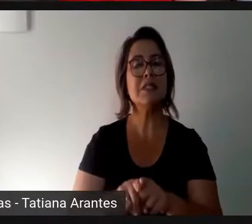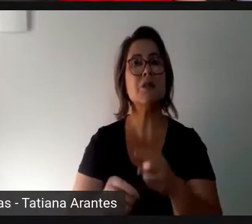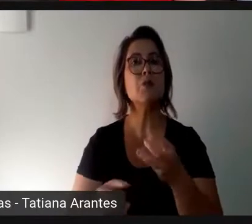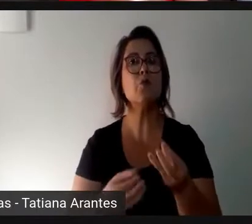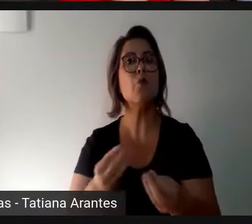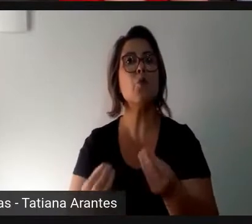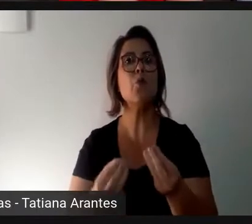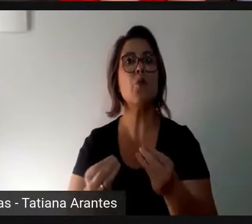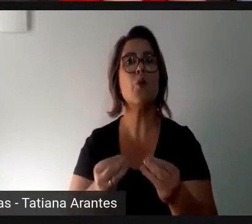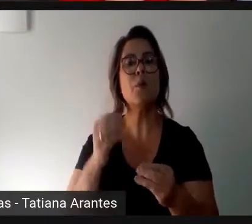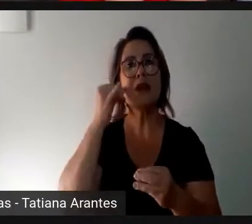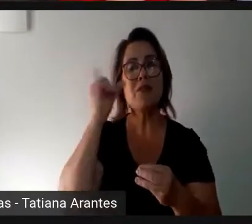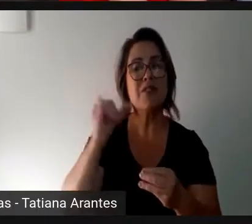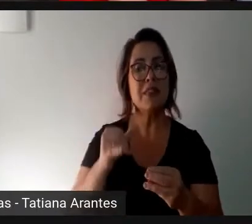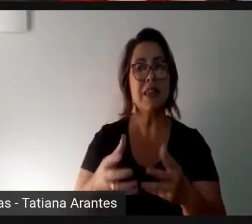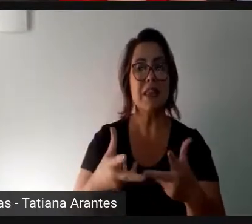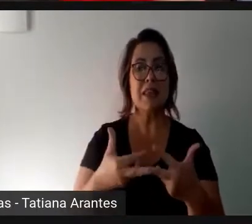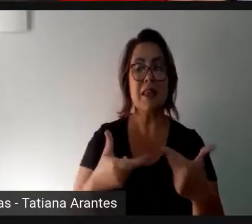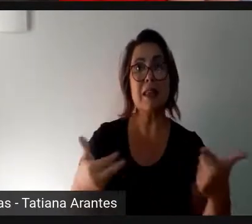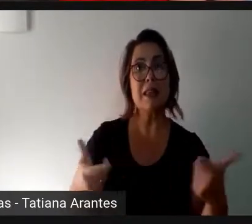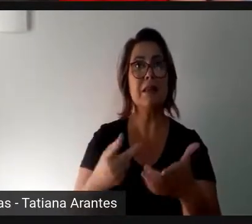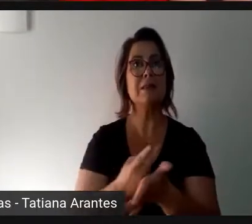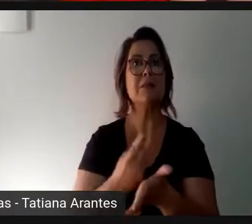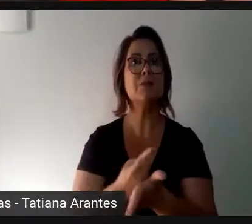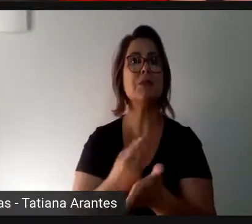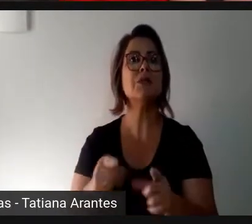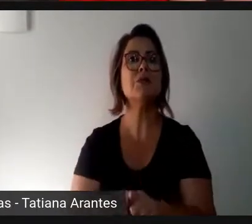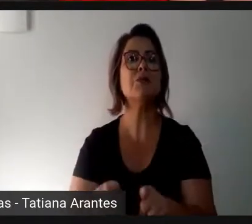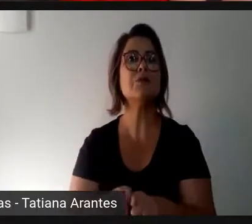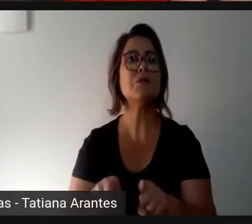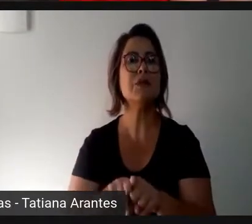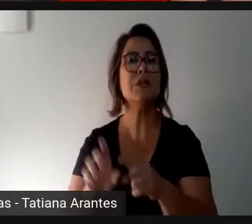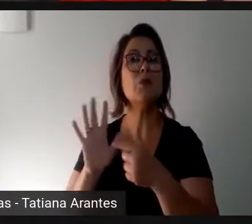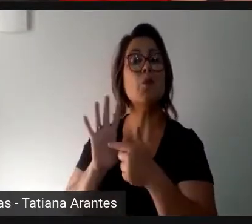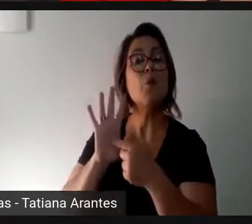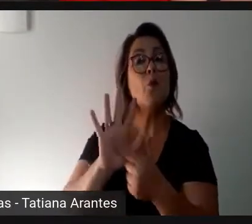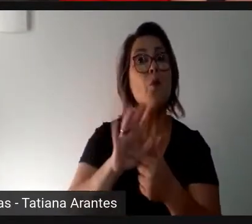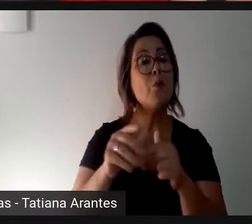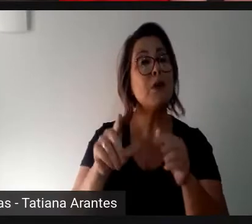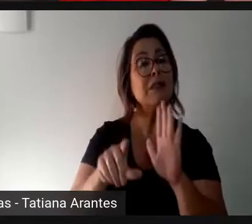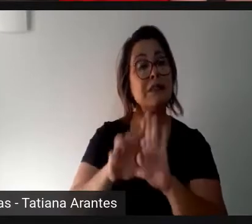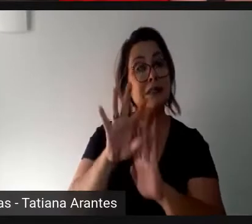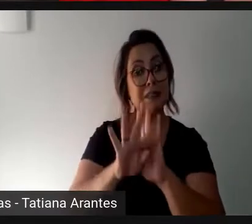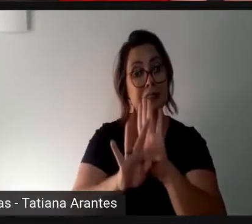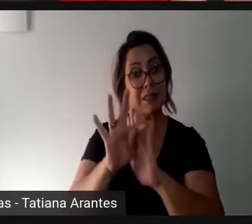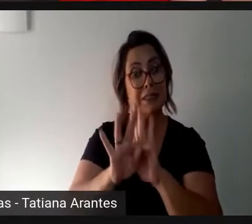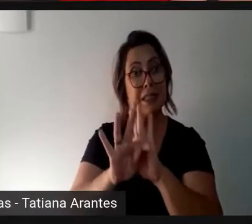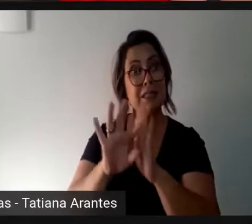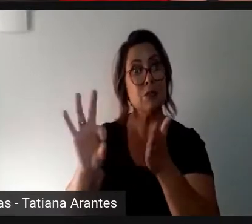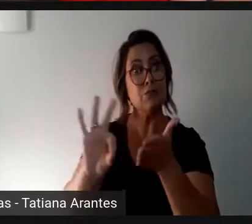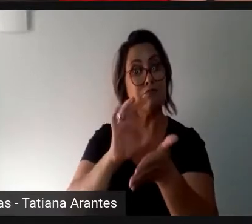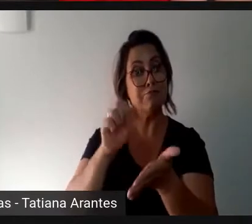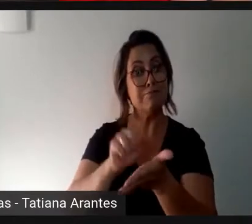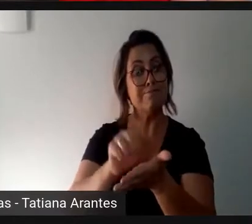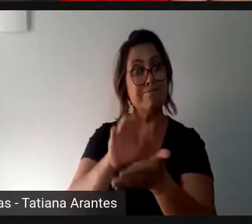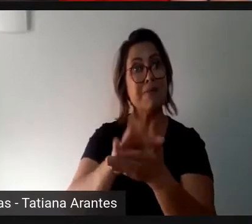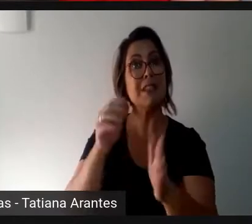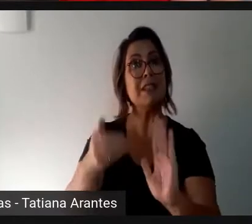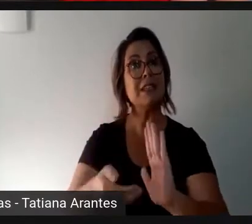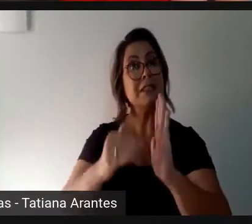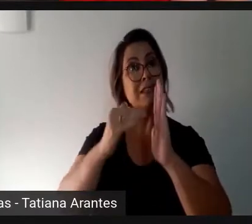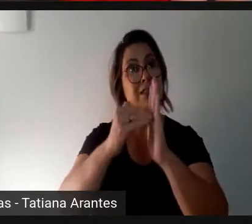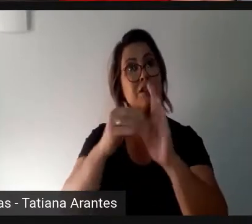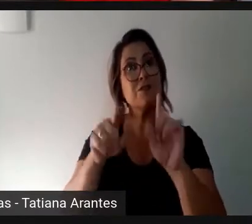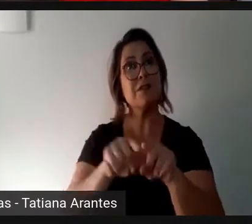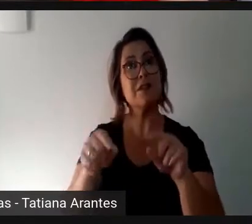à Corrupção, essa norma, ela nasce também de um contexto internacional. Um contexto que passa a ver a corrupção como de